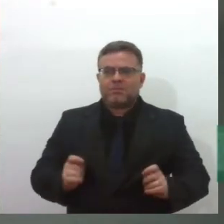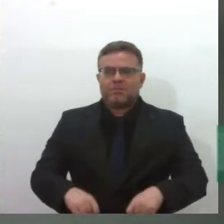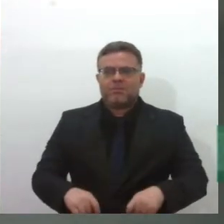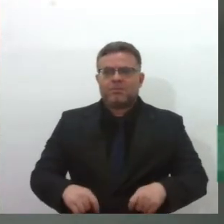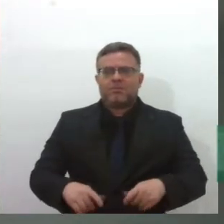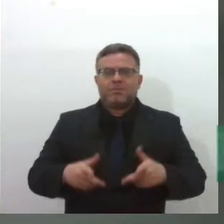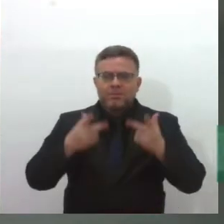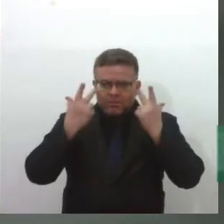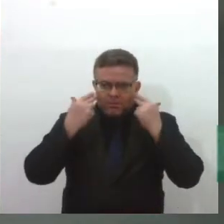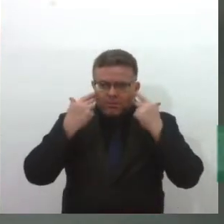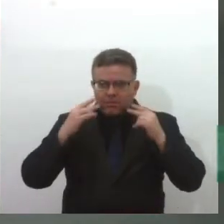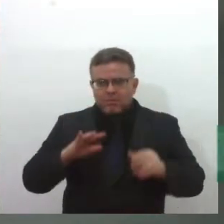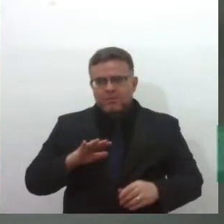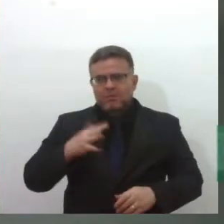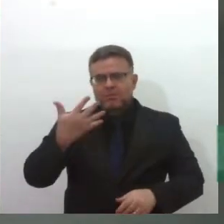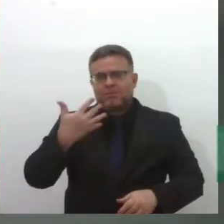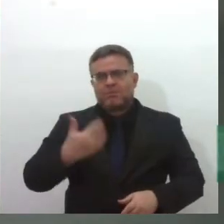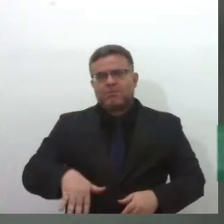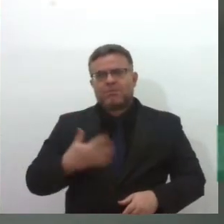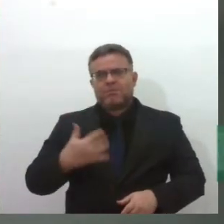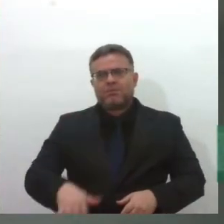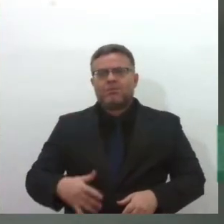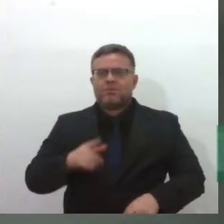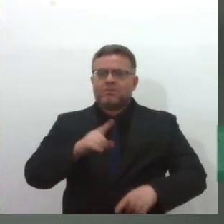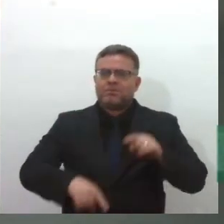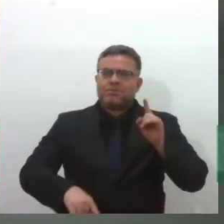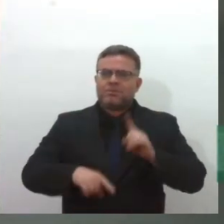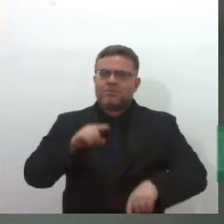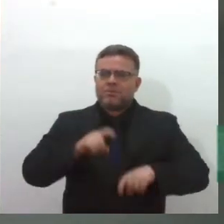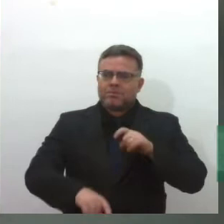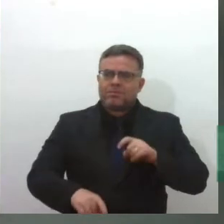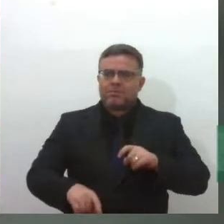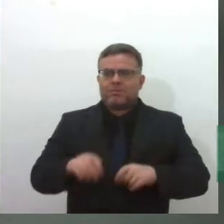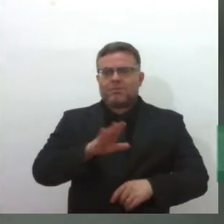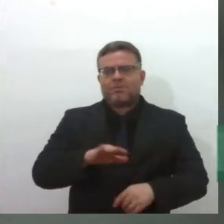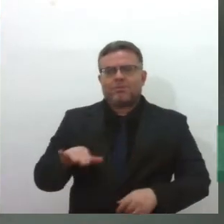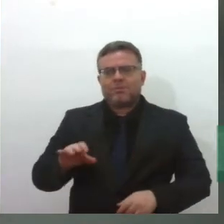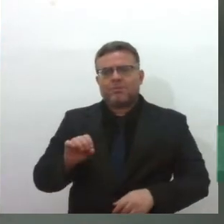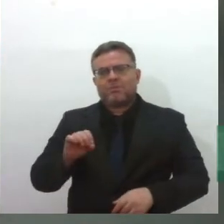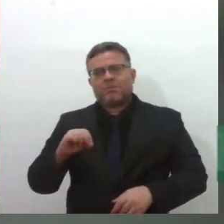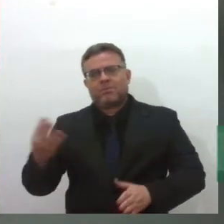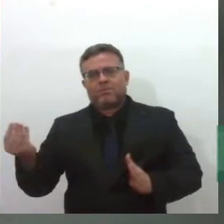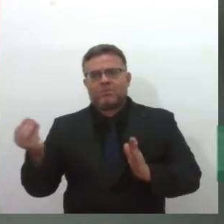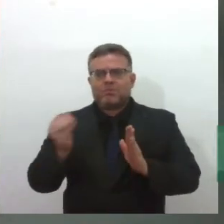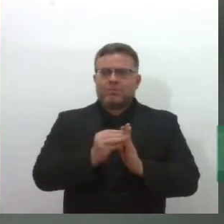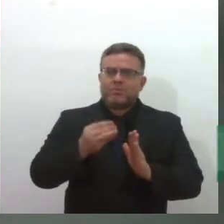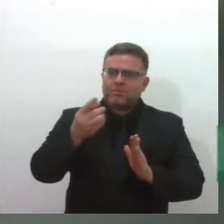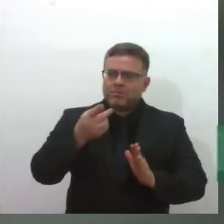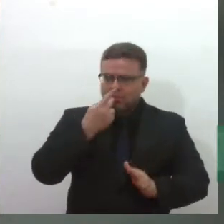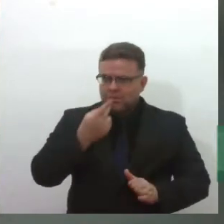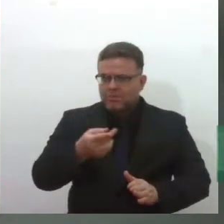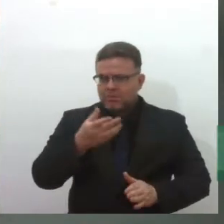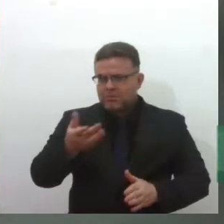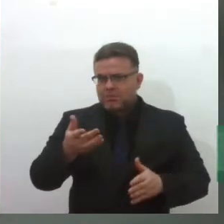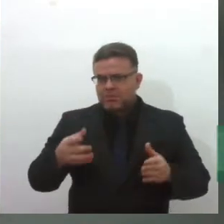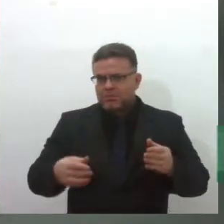isso aconteça em casos de pornografia infantil? Isso aí se encaixa nessa questão que o senhor estava